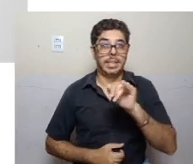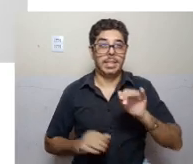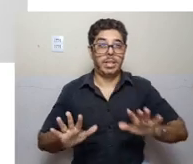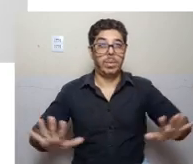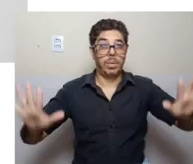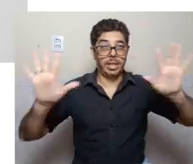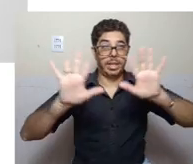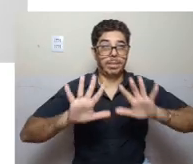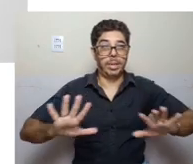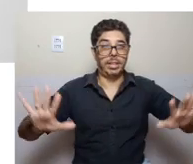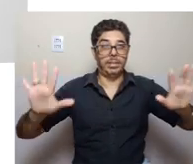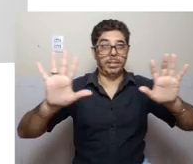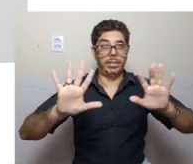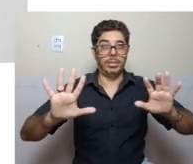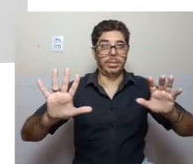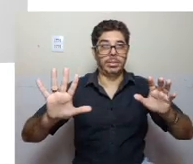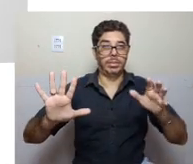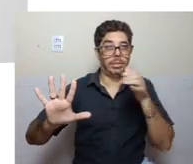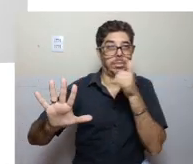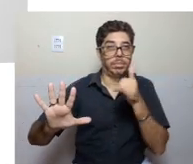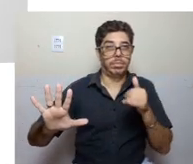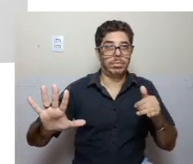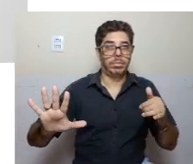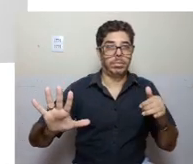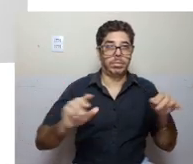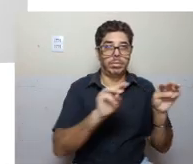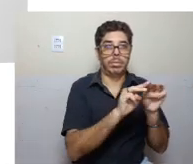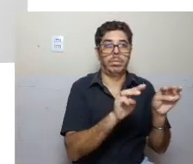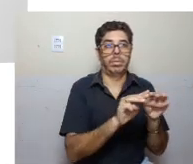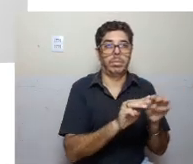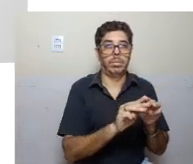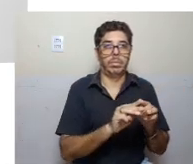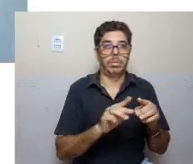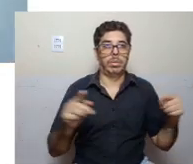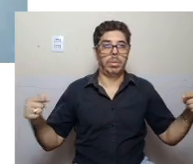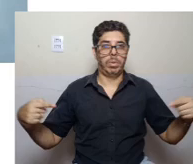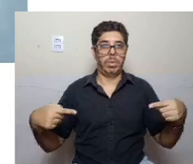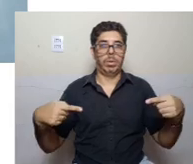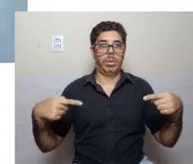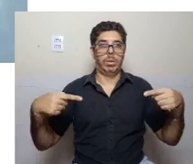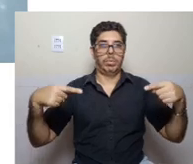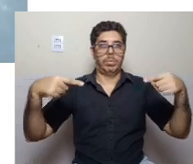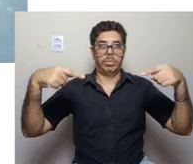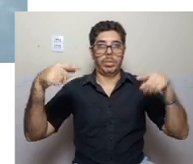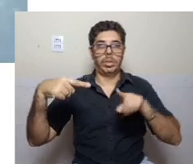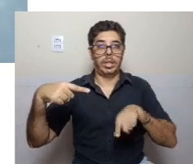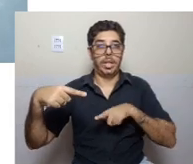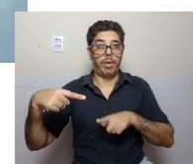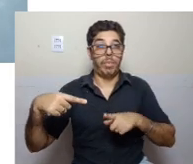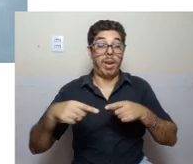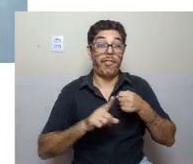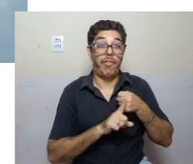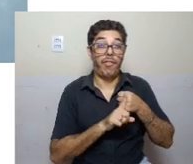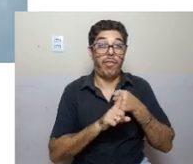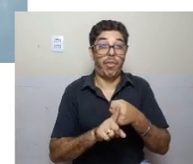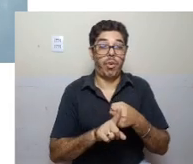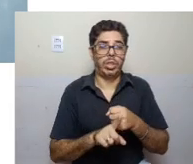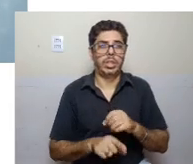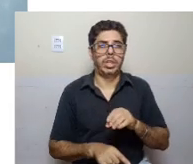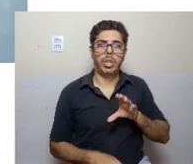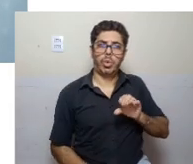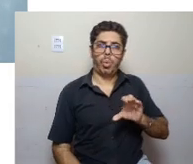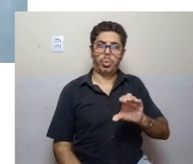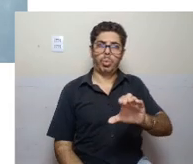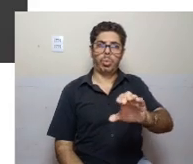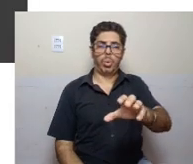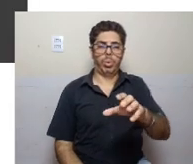Se um campo magnético exerce uma força sobre uma única partícula carregada, então não é surpresa que ele também exerça uma força em um fio